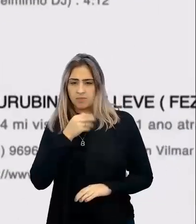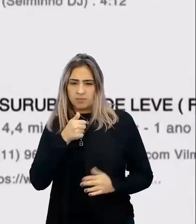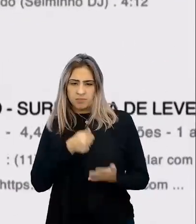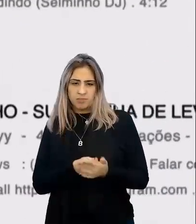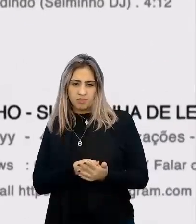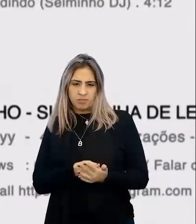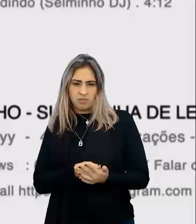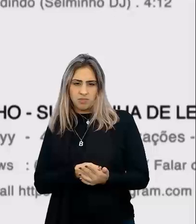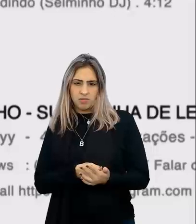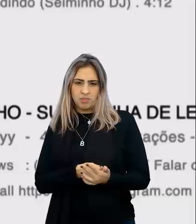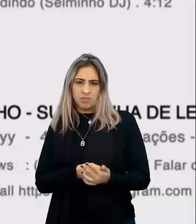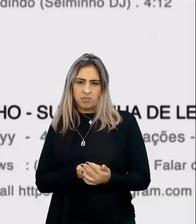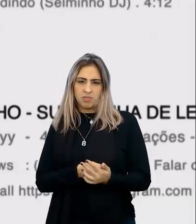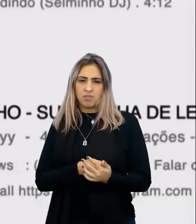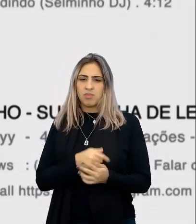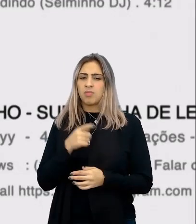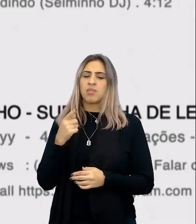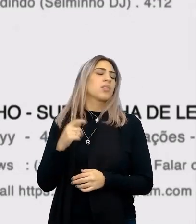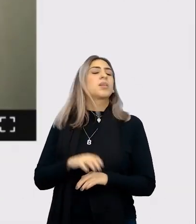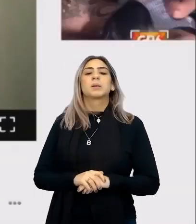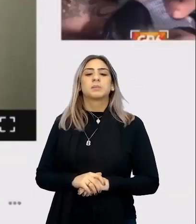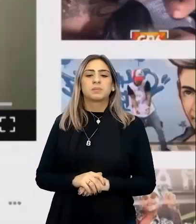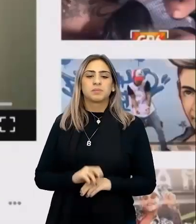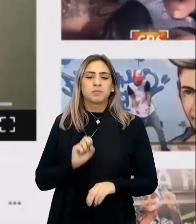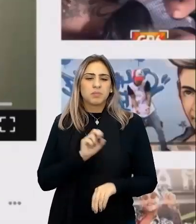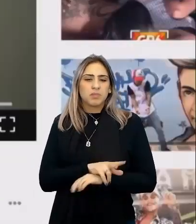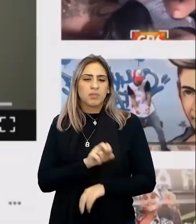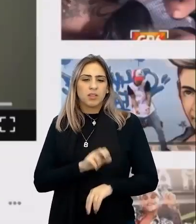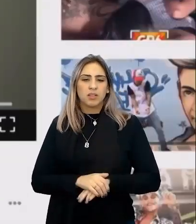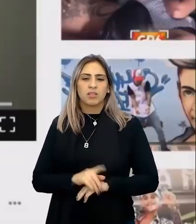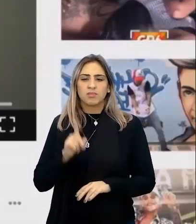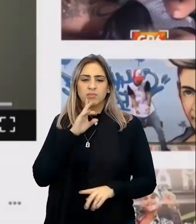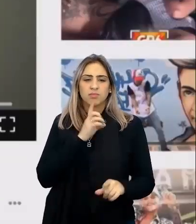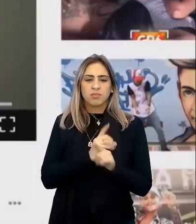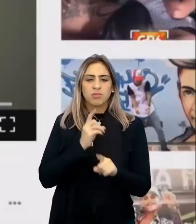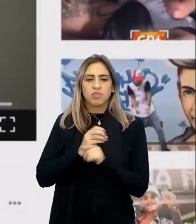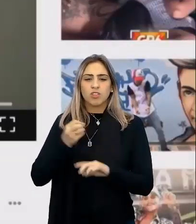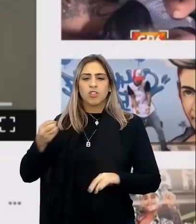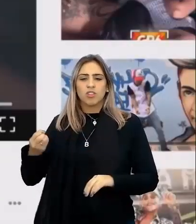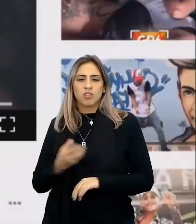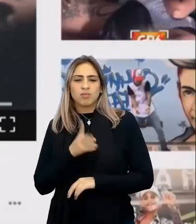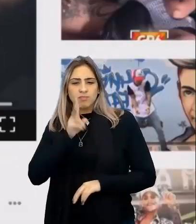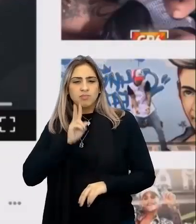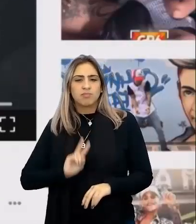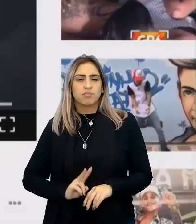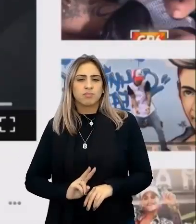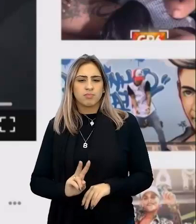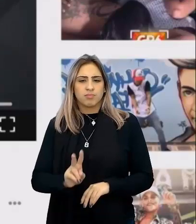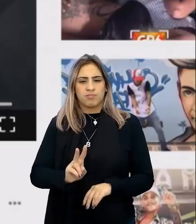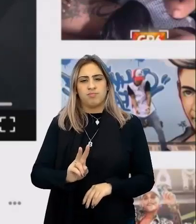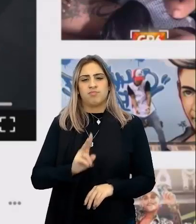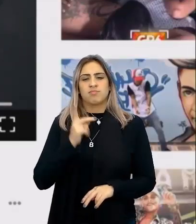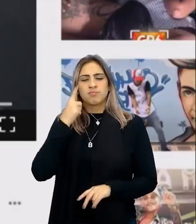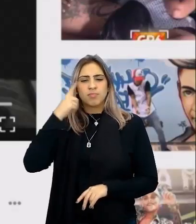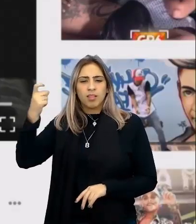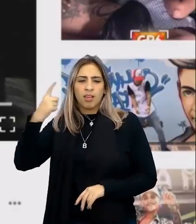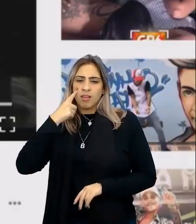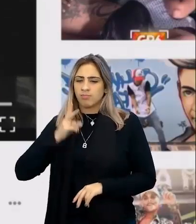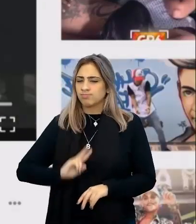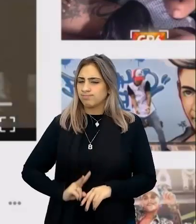como masculinidade tóxica. Ela sempre encontra novas caras, mas permanece com as mesmas ideias sobre o